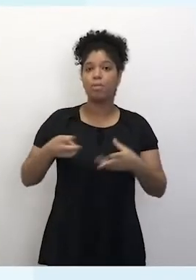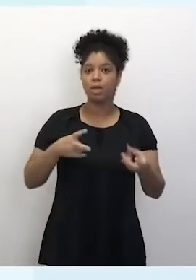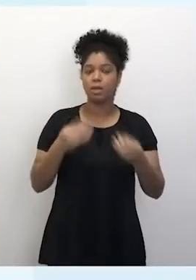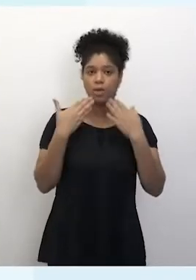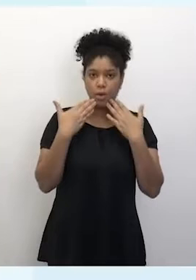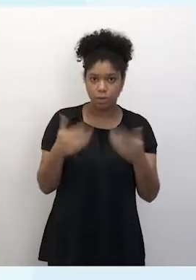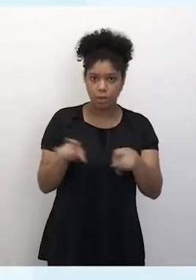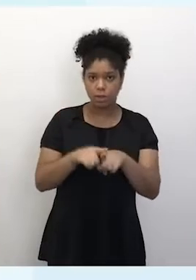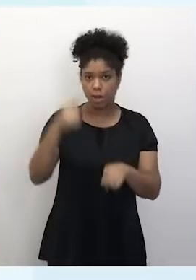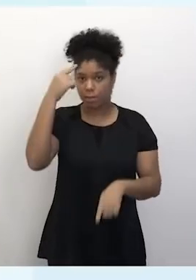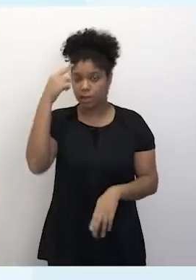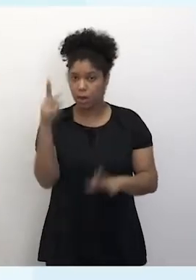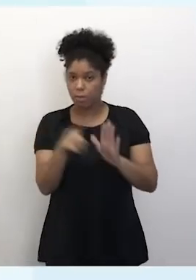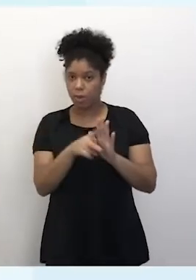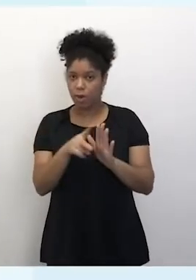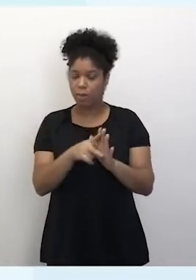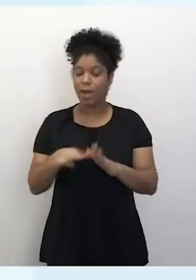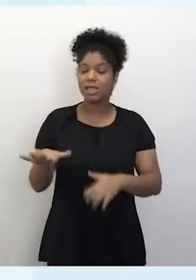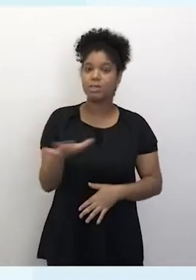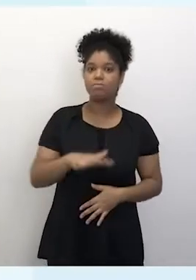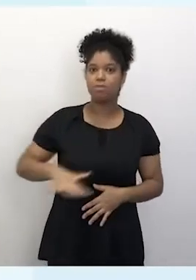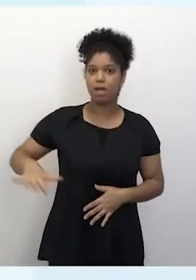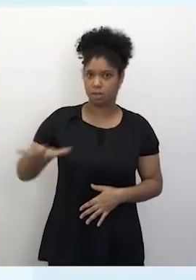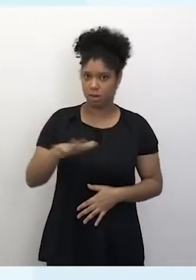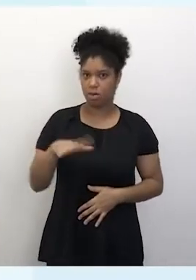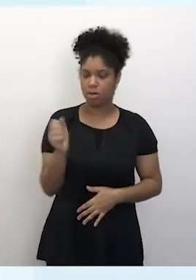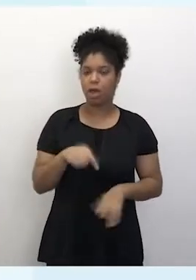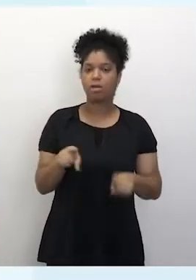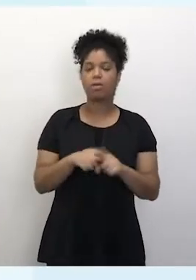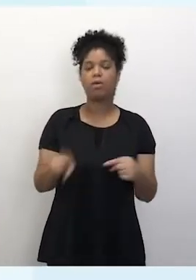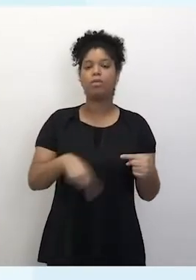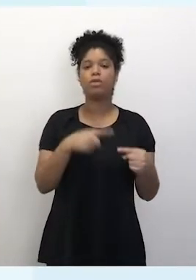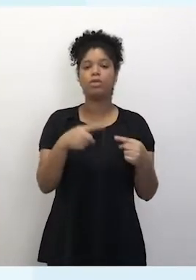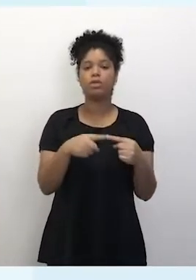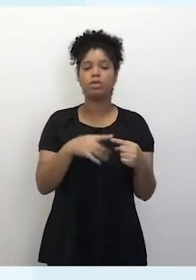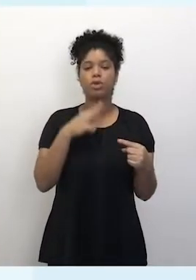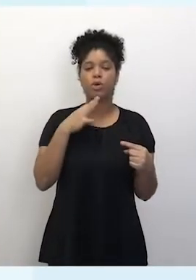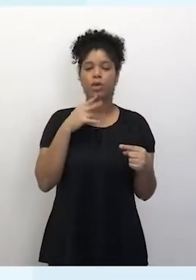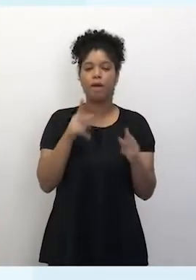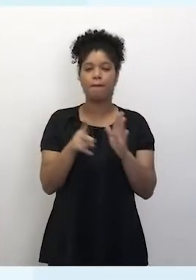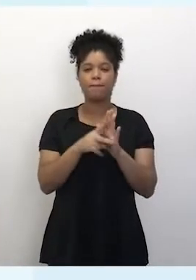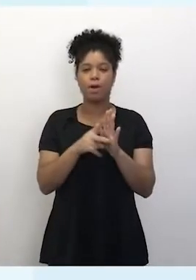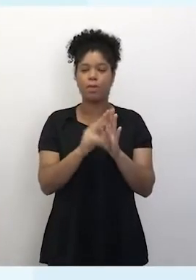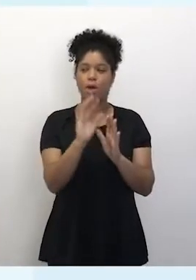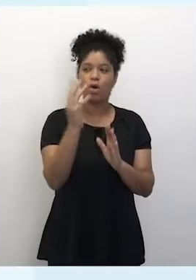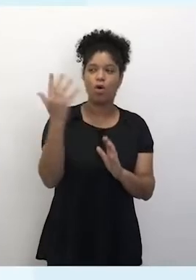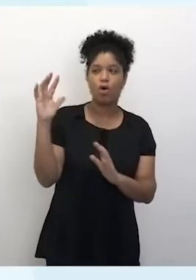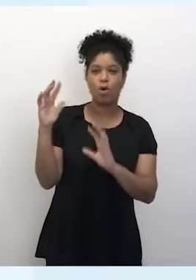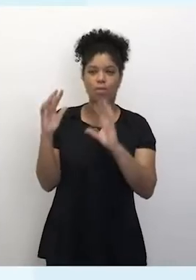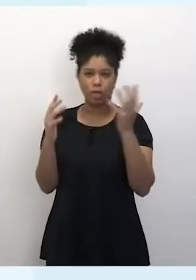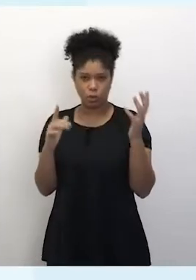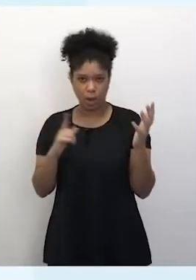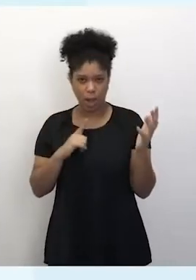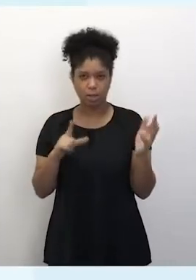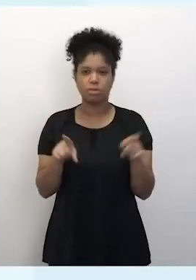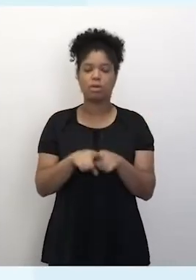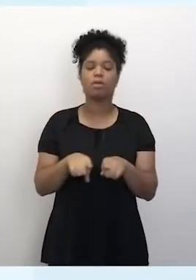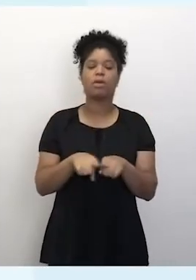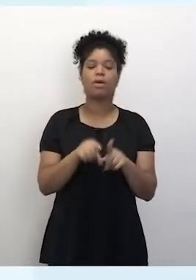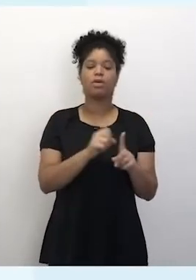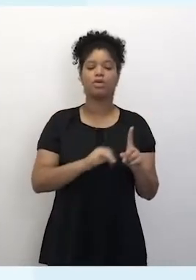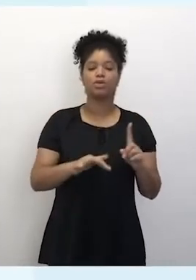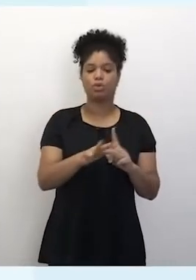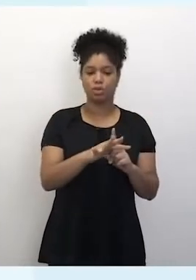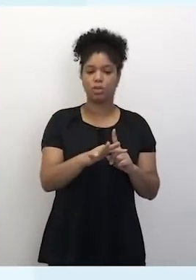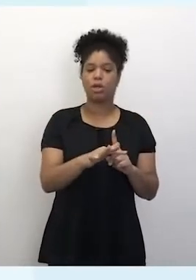e pensamento espacial, objeto de conhecimento, fenômenos naturais e sociais representados